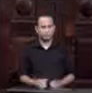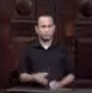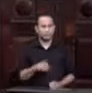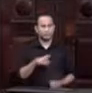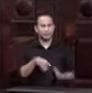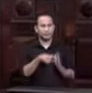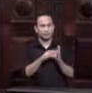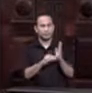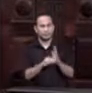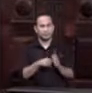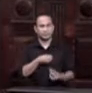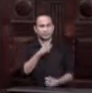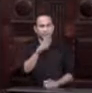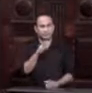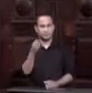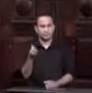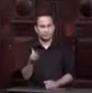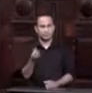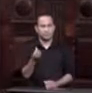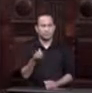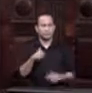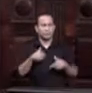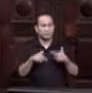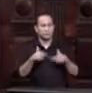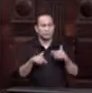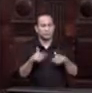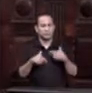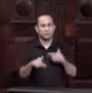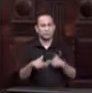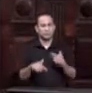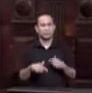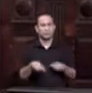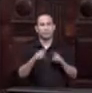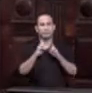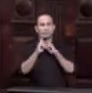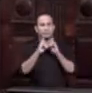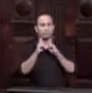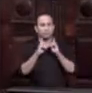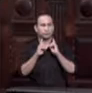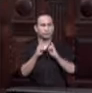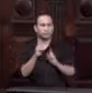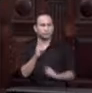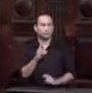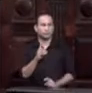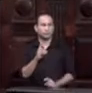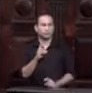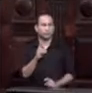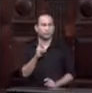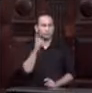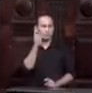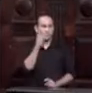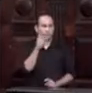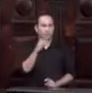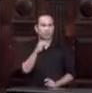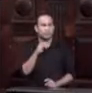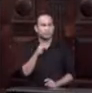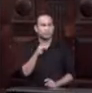emenda número 56 da bancada do Partido dos Trabalhadores, para discutir, deputado Gilberto